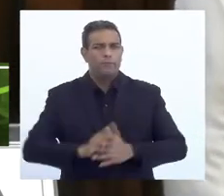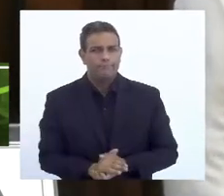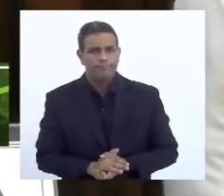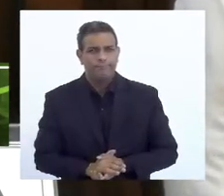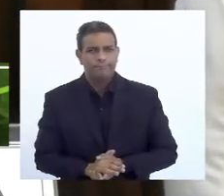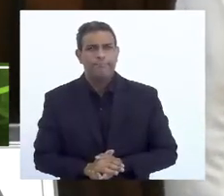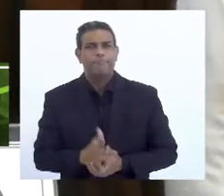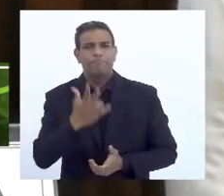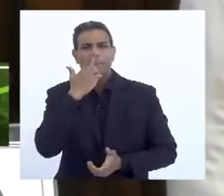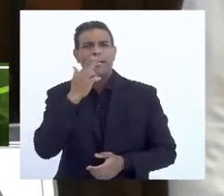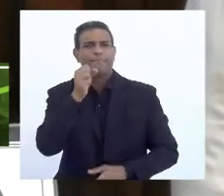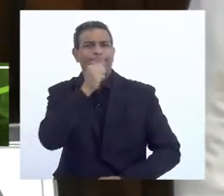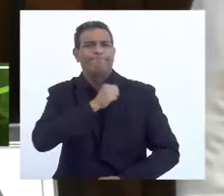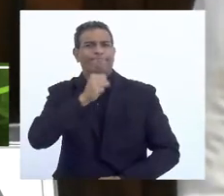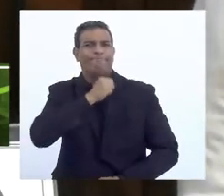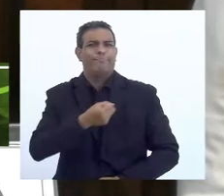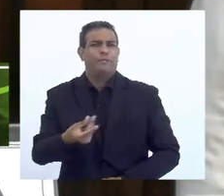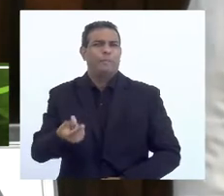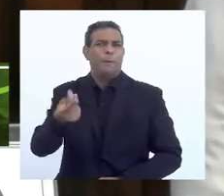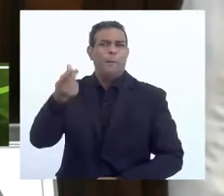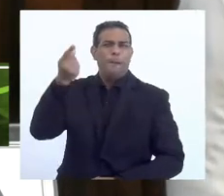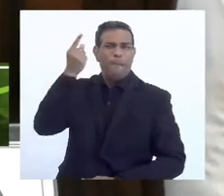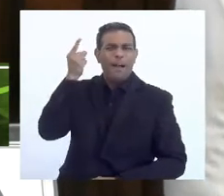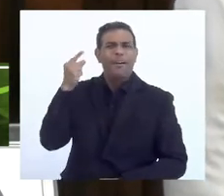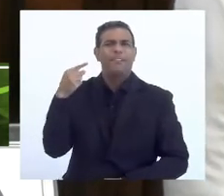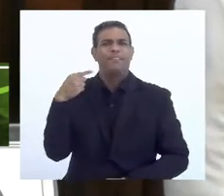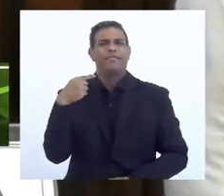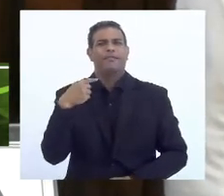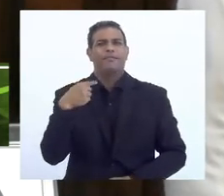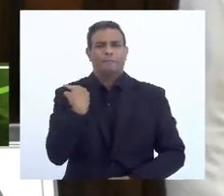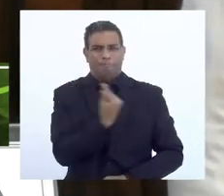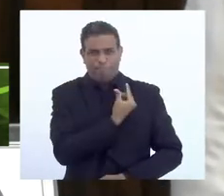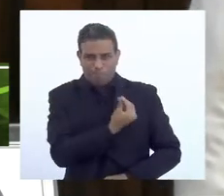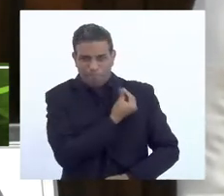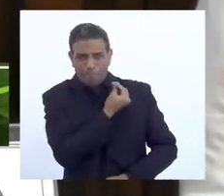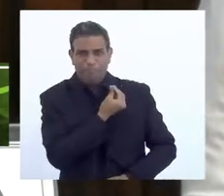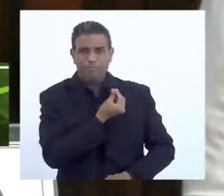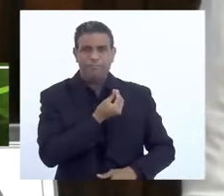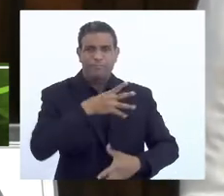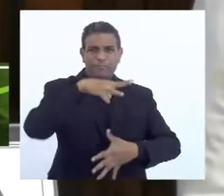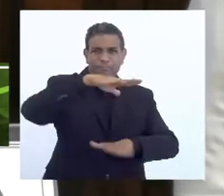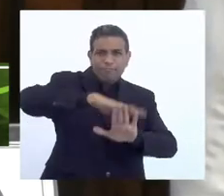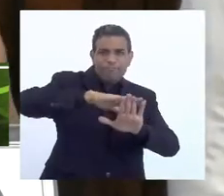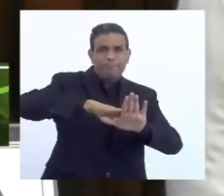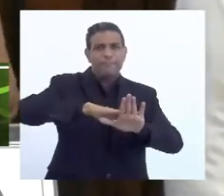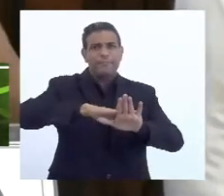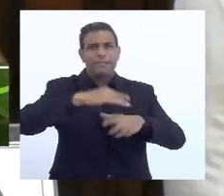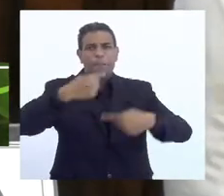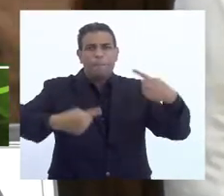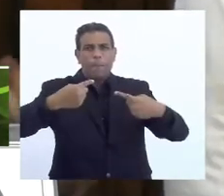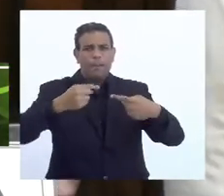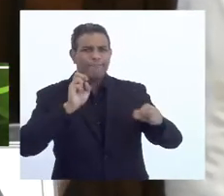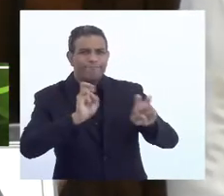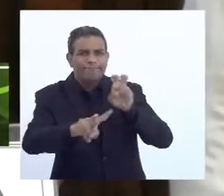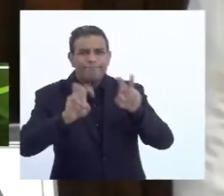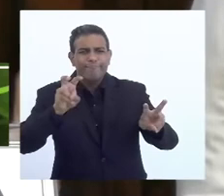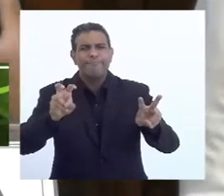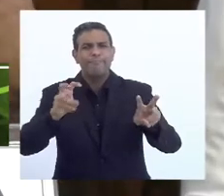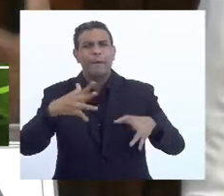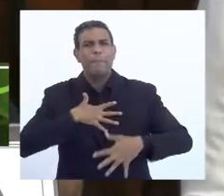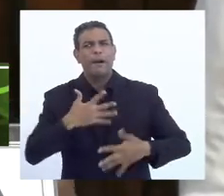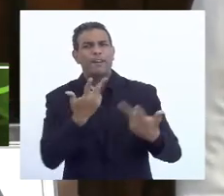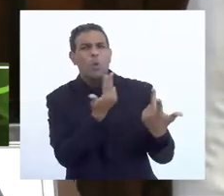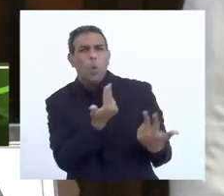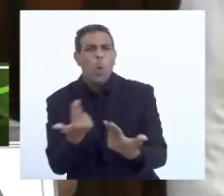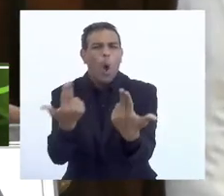nós, mais antigas, na vida parlamentar, quando vemos determinadas situações, nós pensamos, nossa, quantas vezes eu vivi isso e